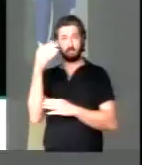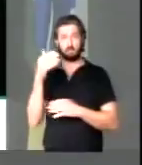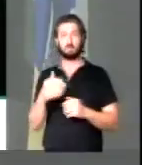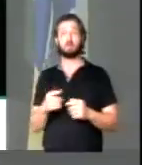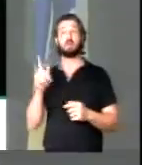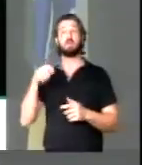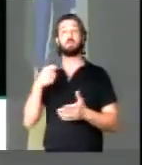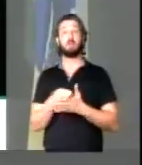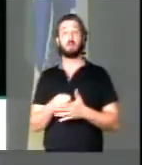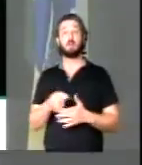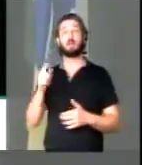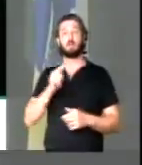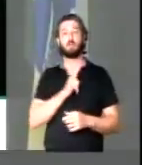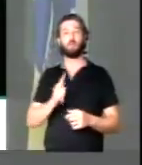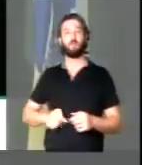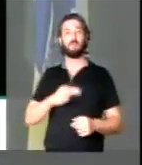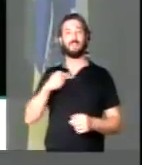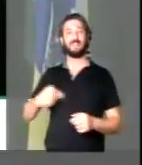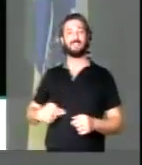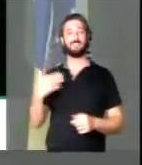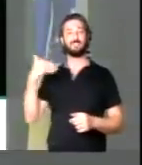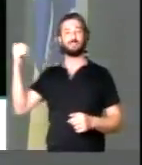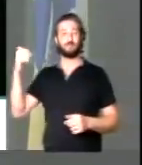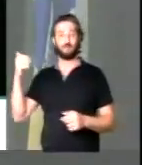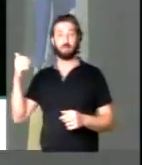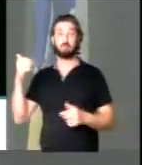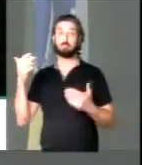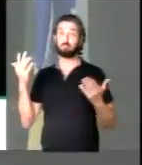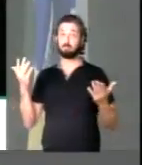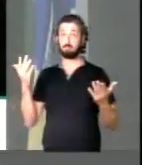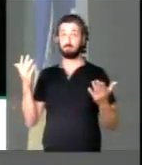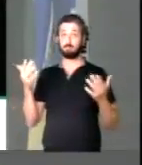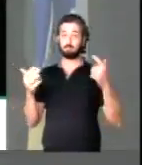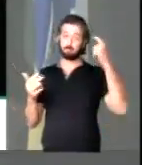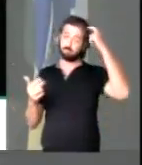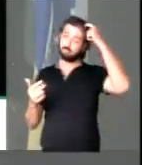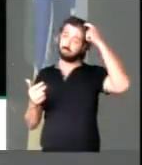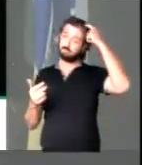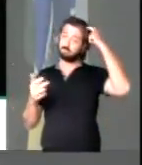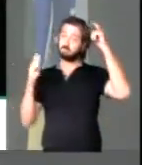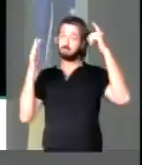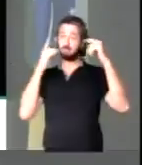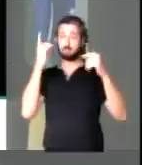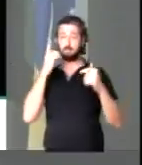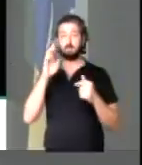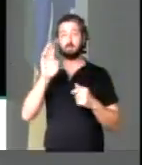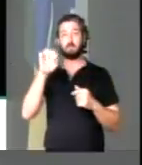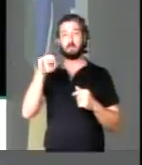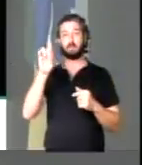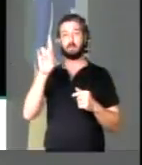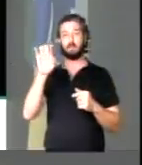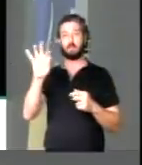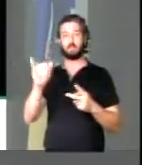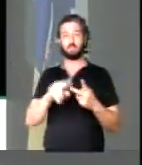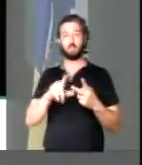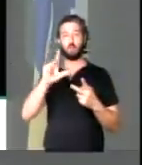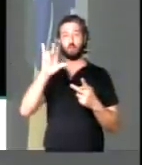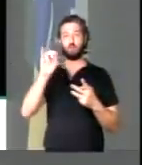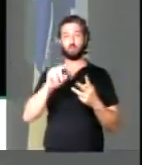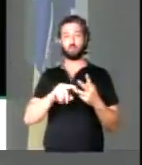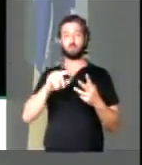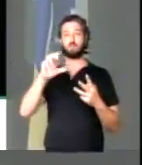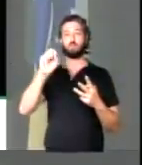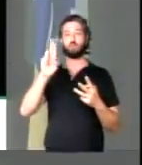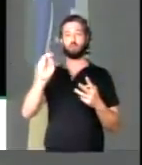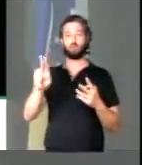hospedagem ficaram por conta do governo da China. Para finalizar, parabéns aos deputados Benedetti, Lúcio,